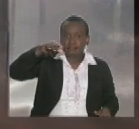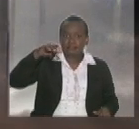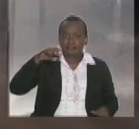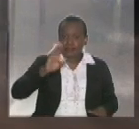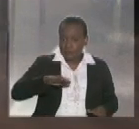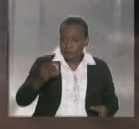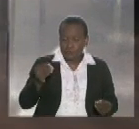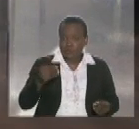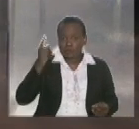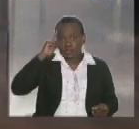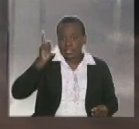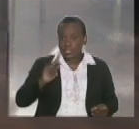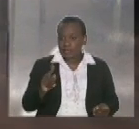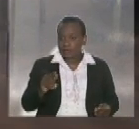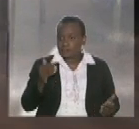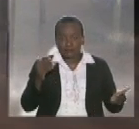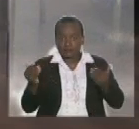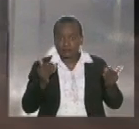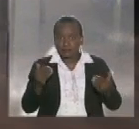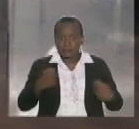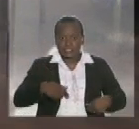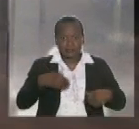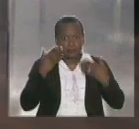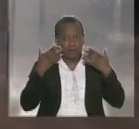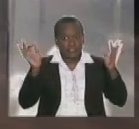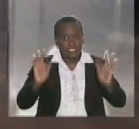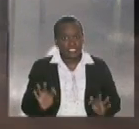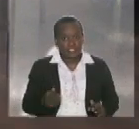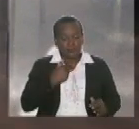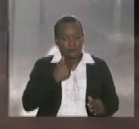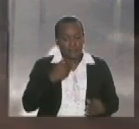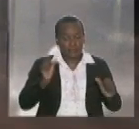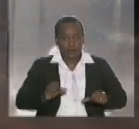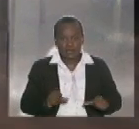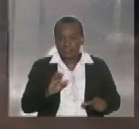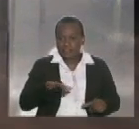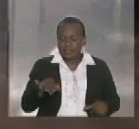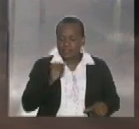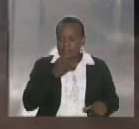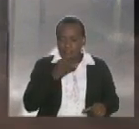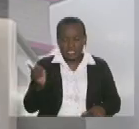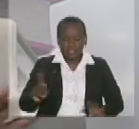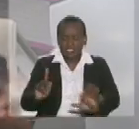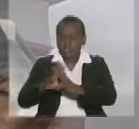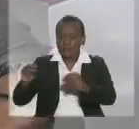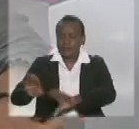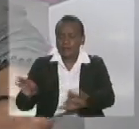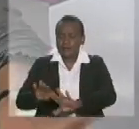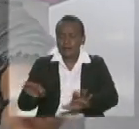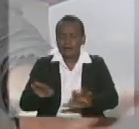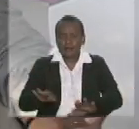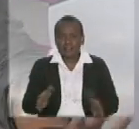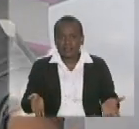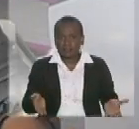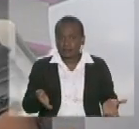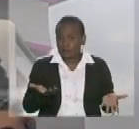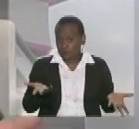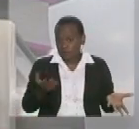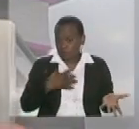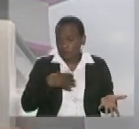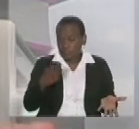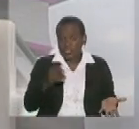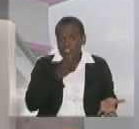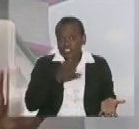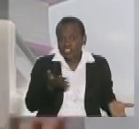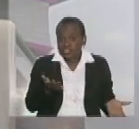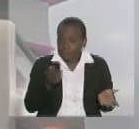essa noção também, né? Porque tem que estar sempre feliz, tem que estar tudo sempre bem. A criança tá triste, não, já vai passar. Não,